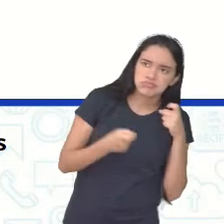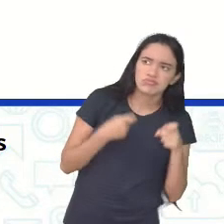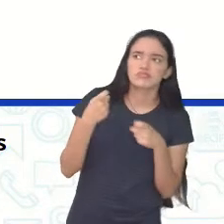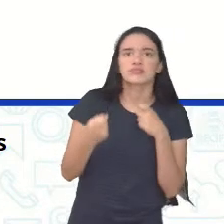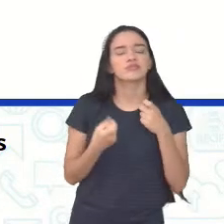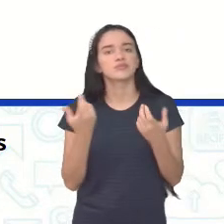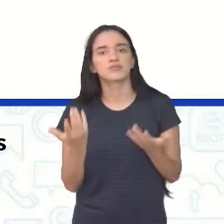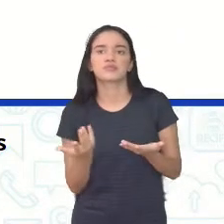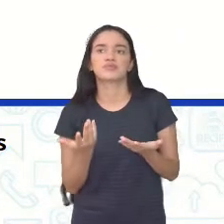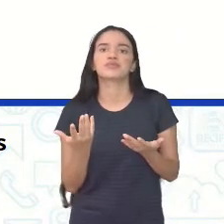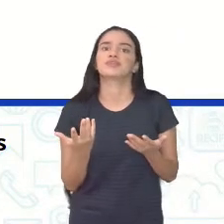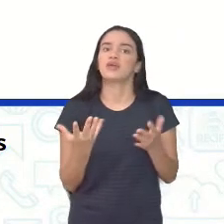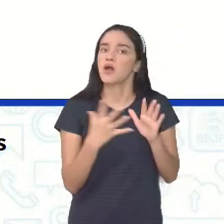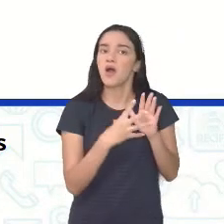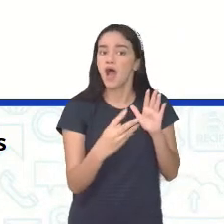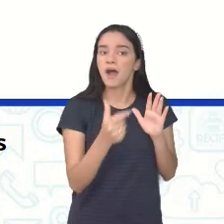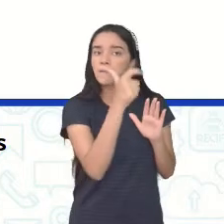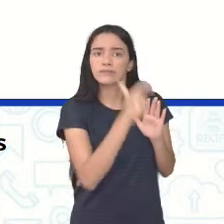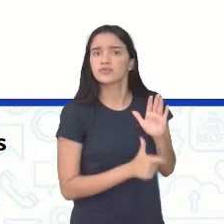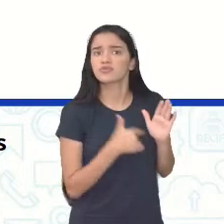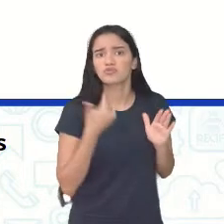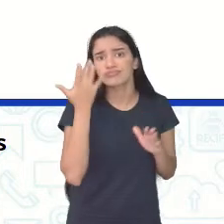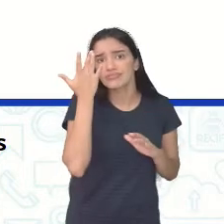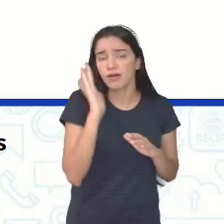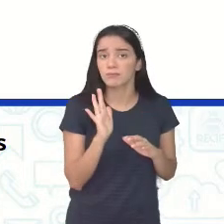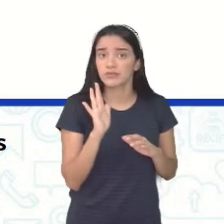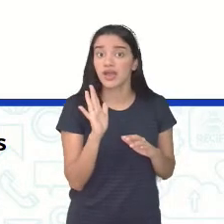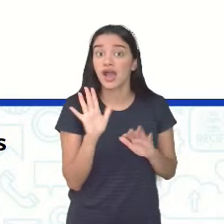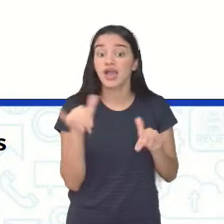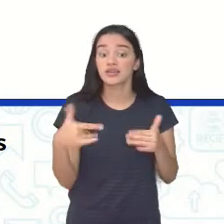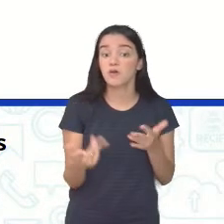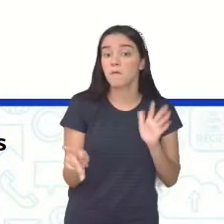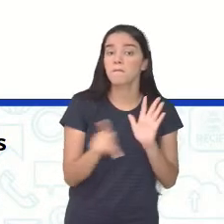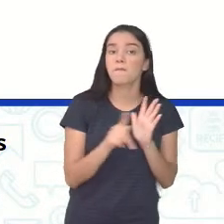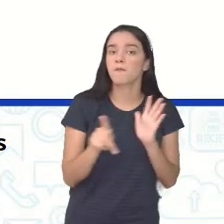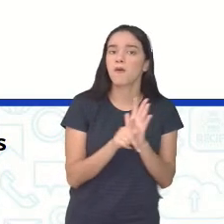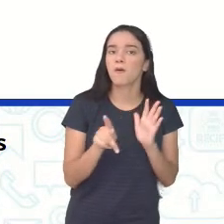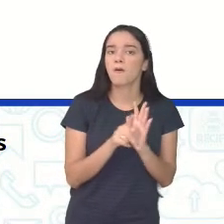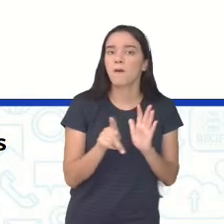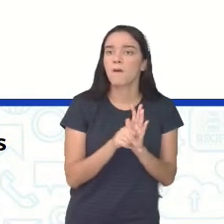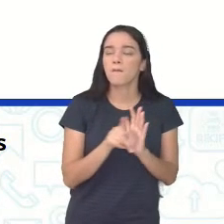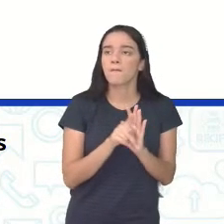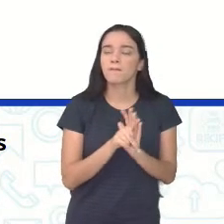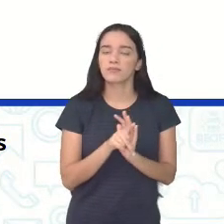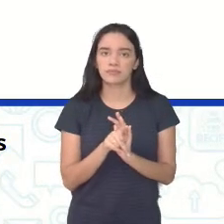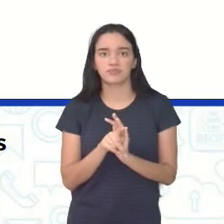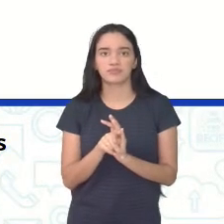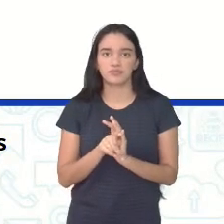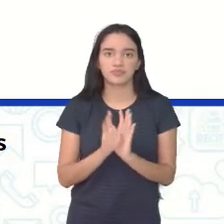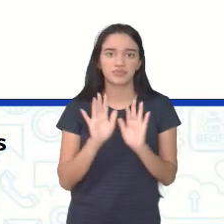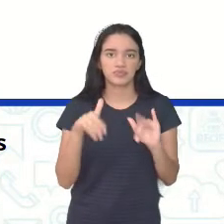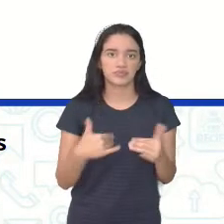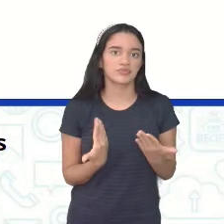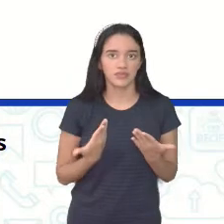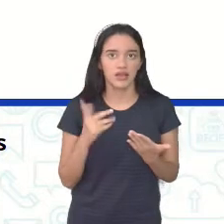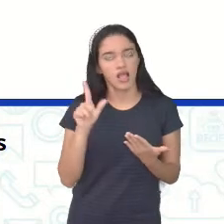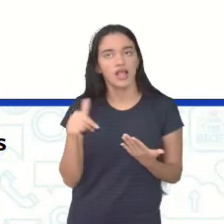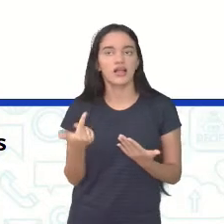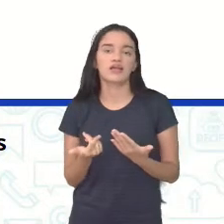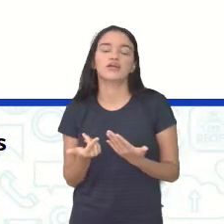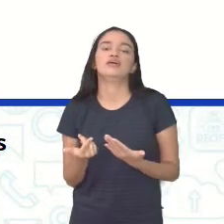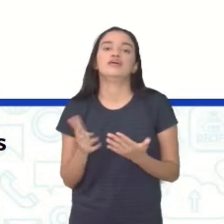né? muita gente tem essa questão do ser humano com do seu lado positivo e o seu lado,